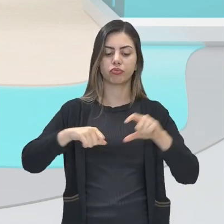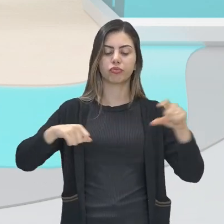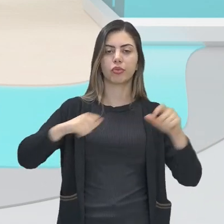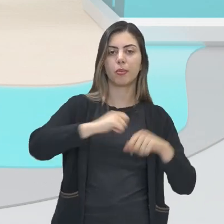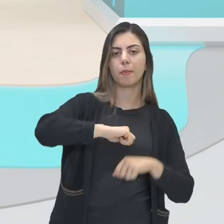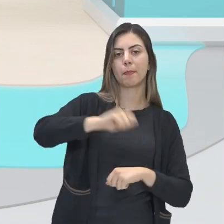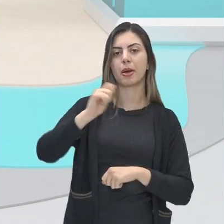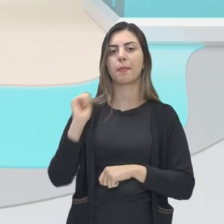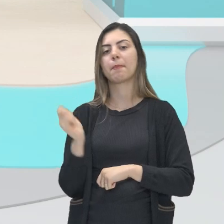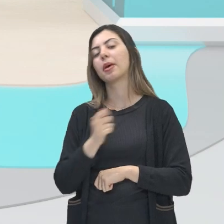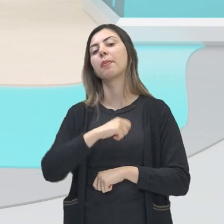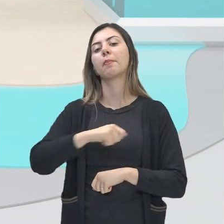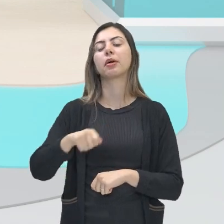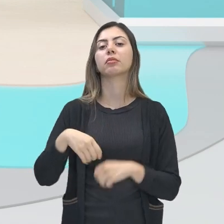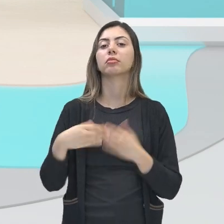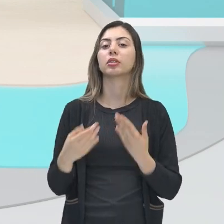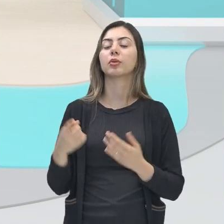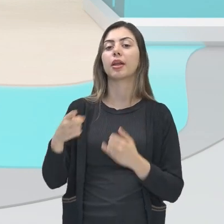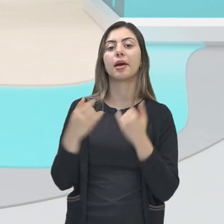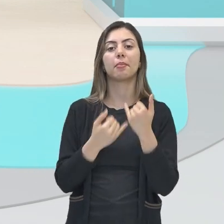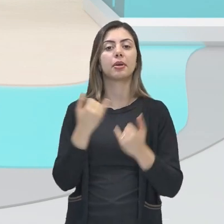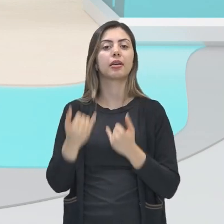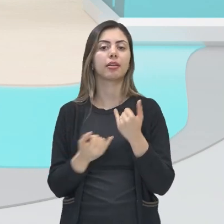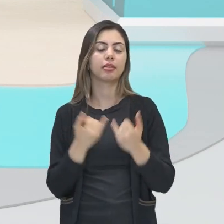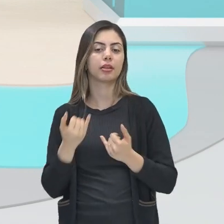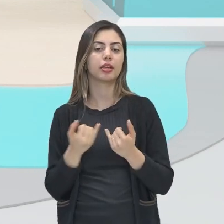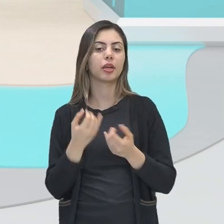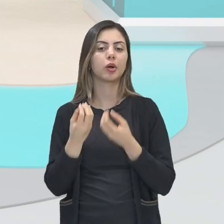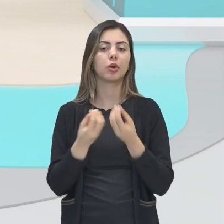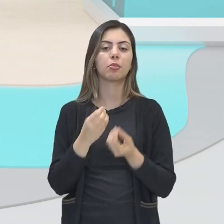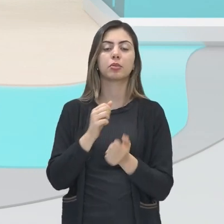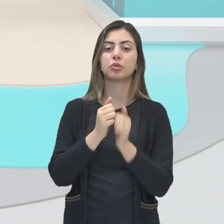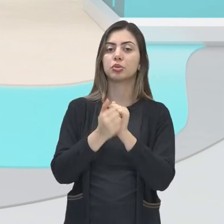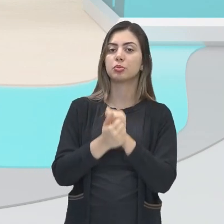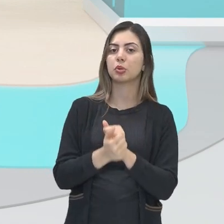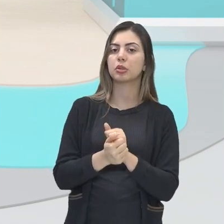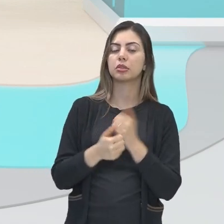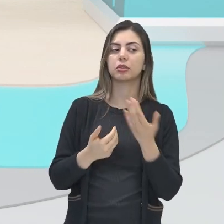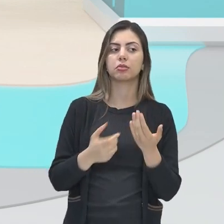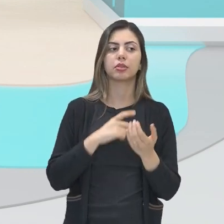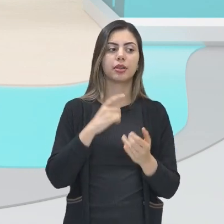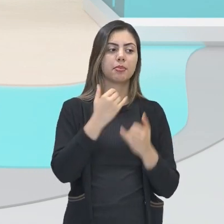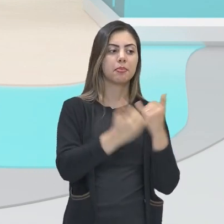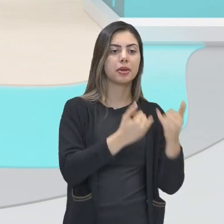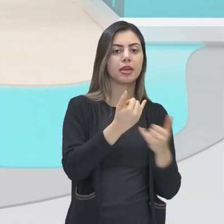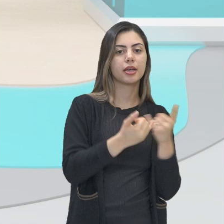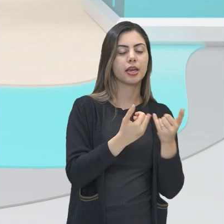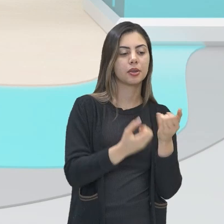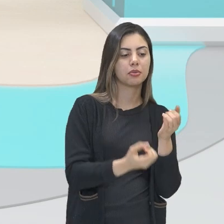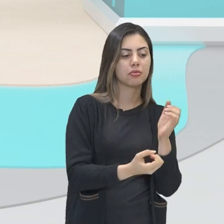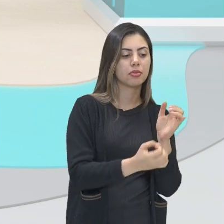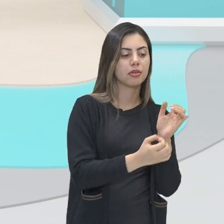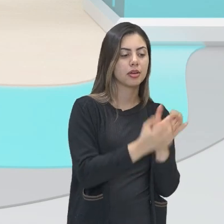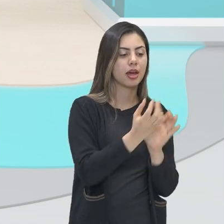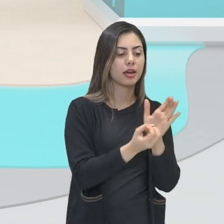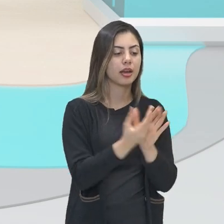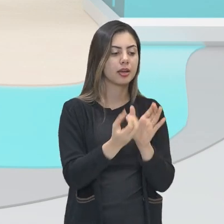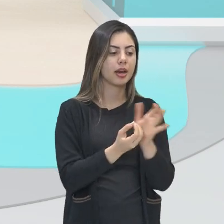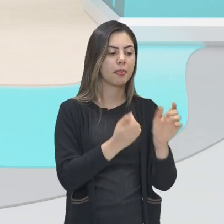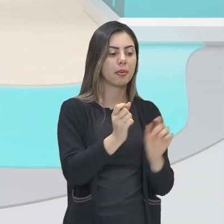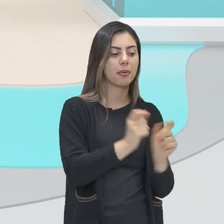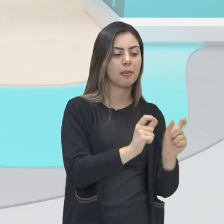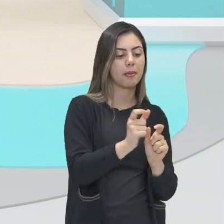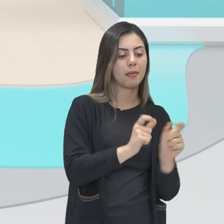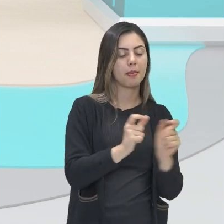A popularidade do jogo fez com que as empresas de brinquedos iniciassem a venda de equipamentos